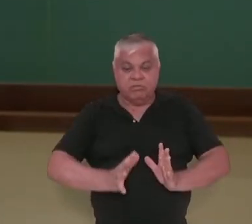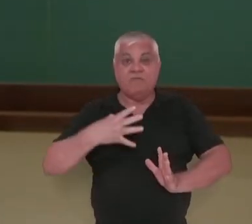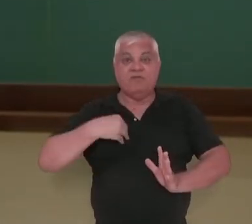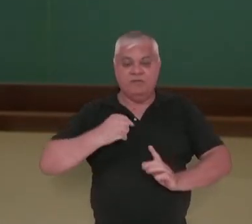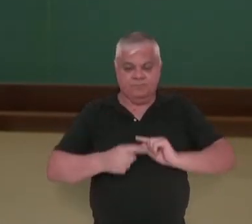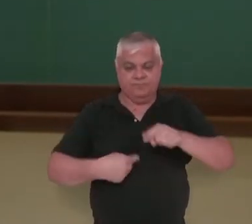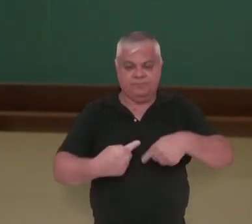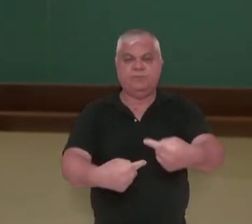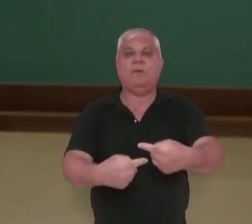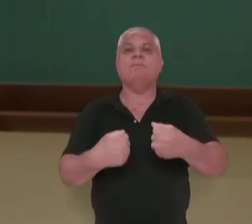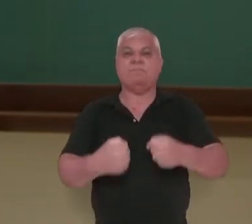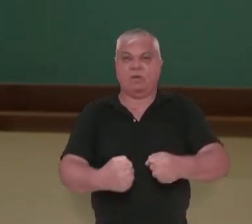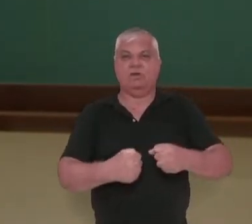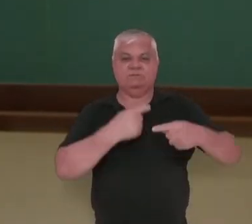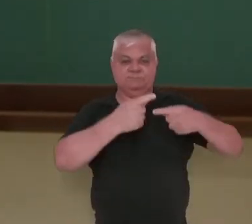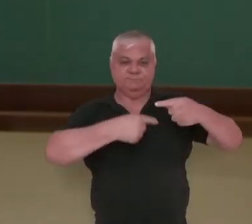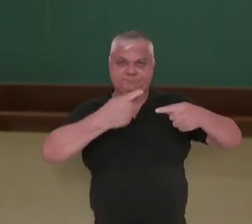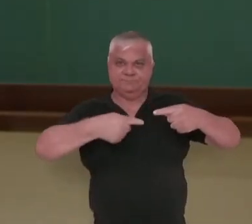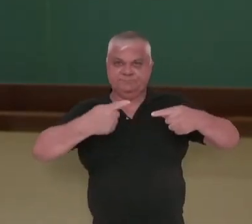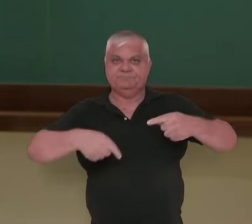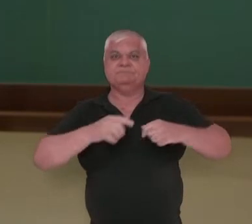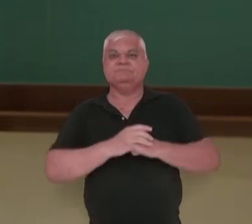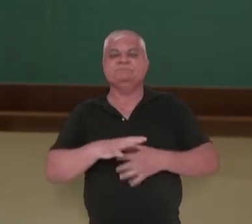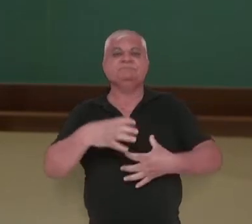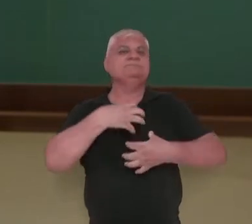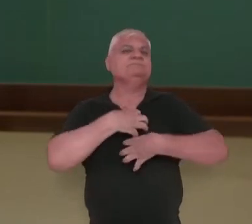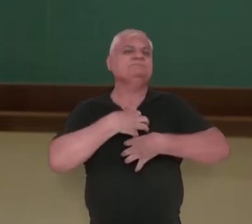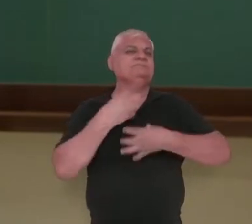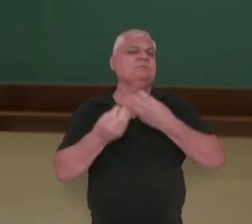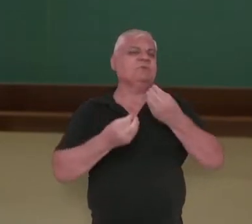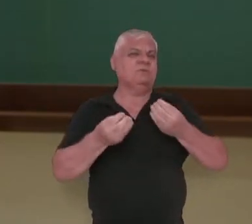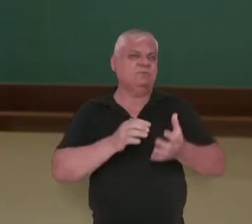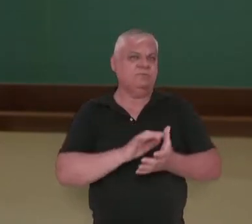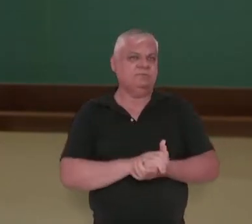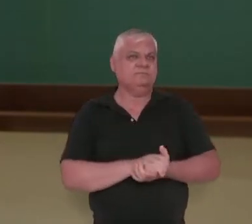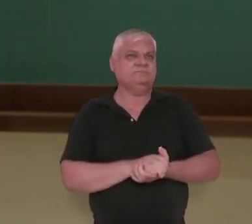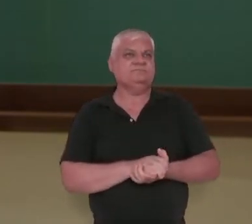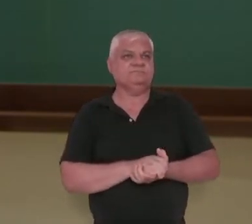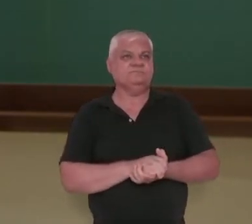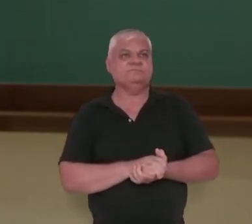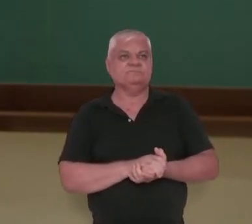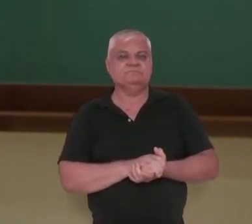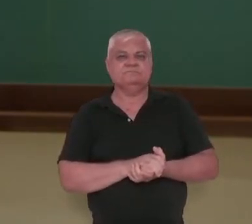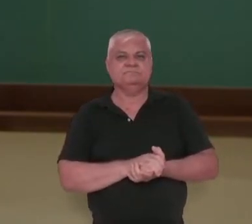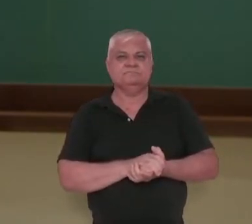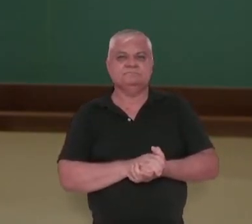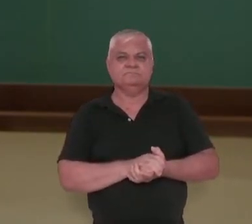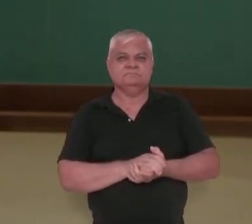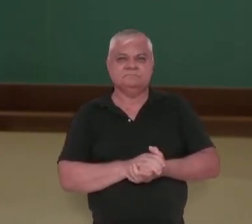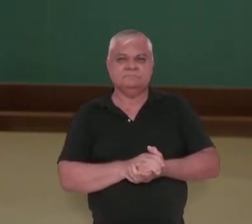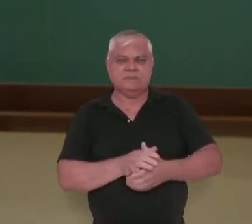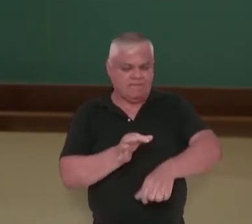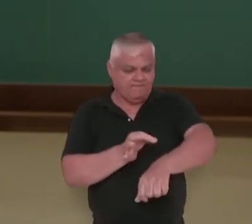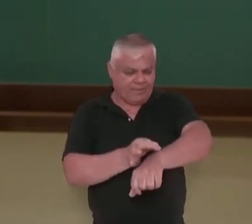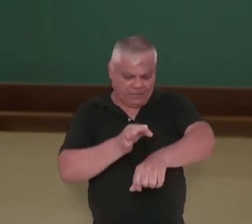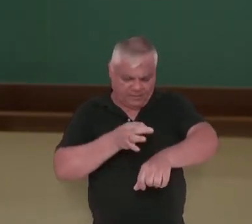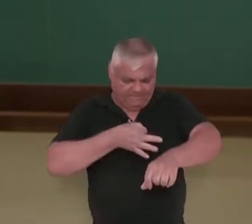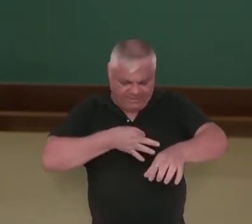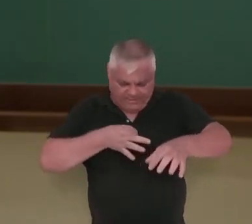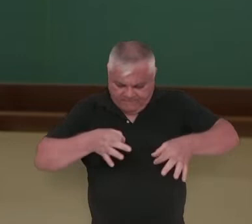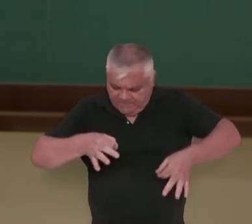sífilis. Tem sintomas? Tem sim, vamos estar atentos, ok? Manchas no corpo que podem